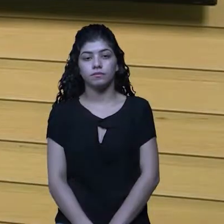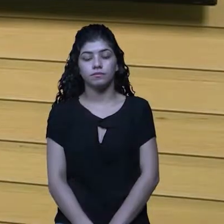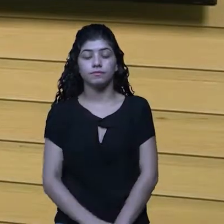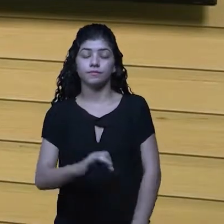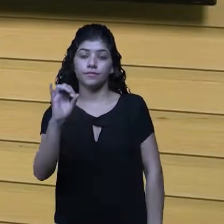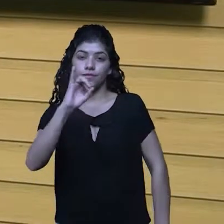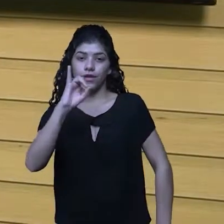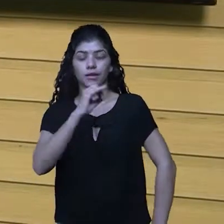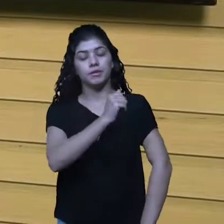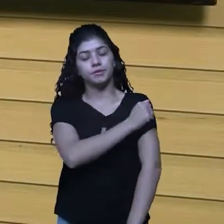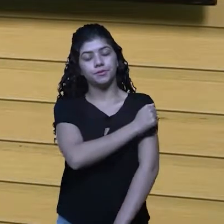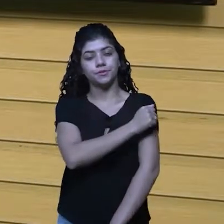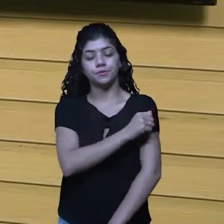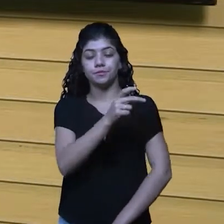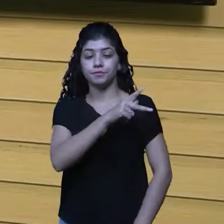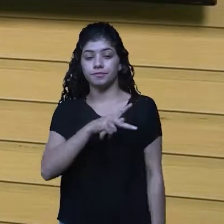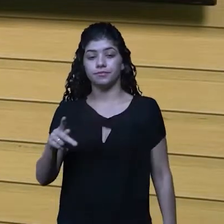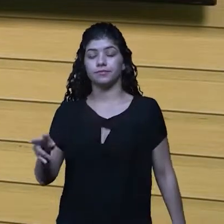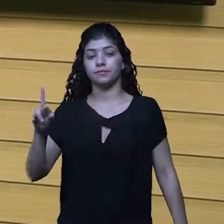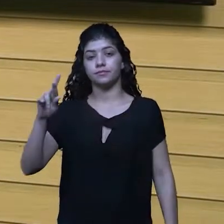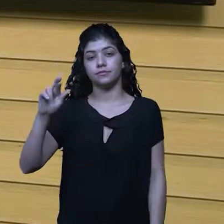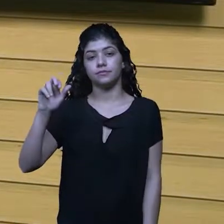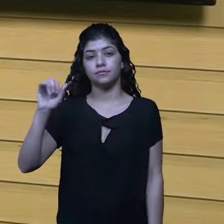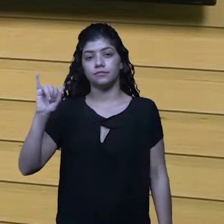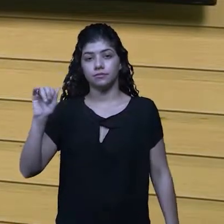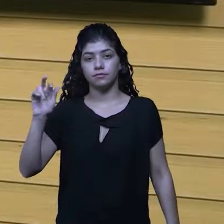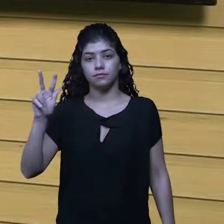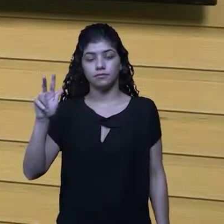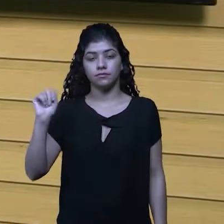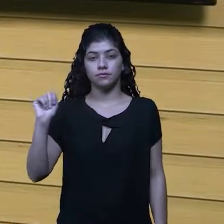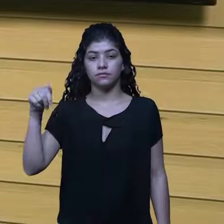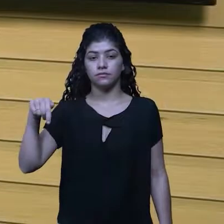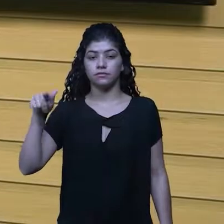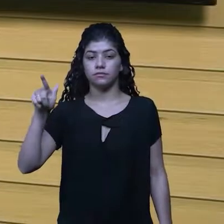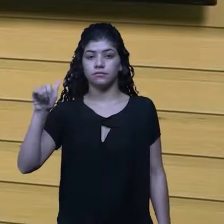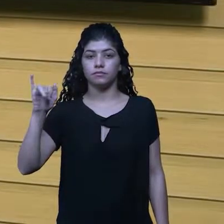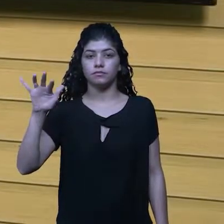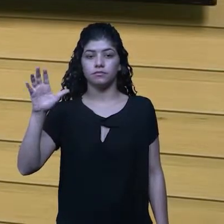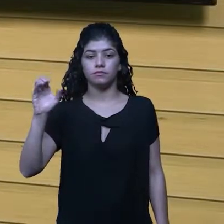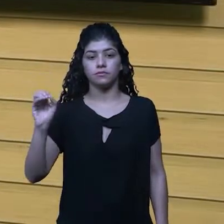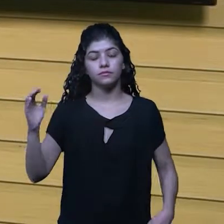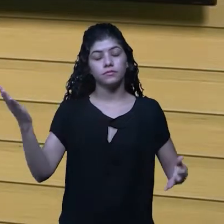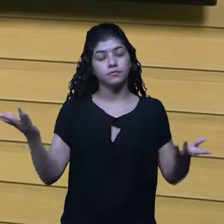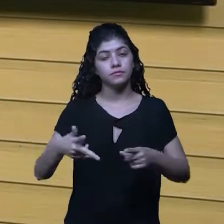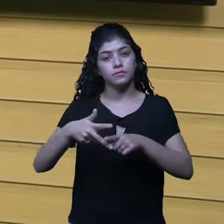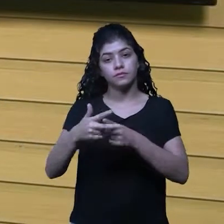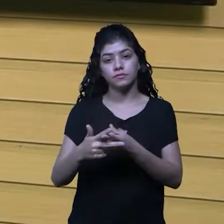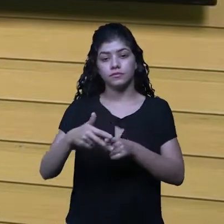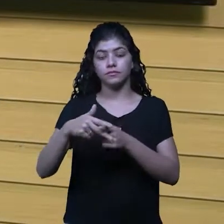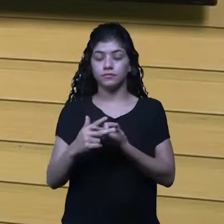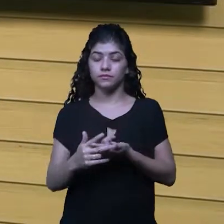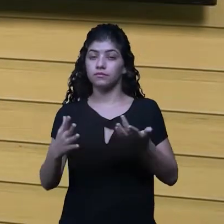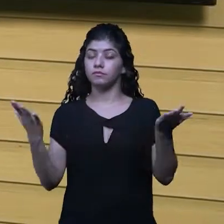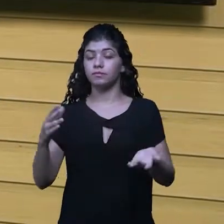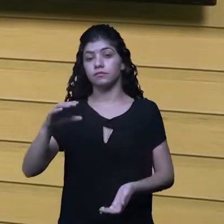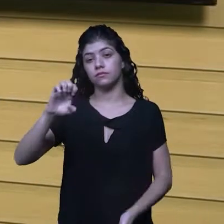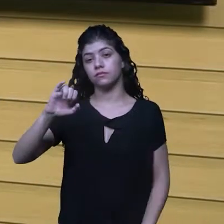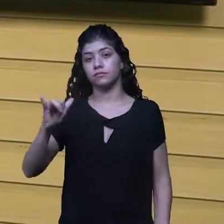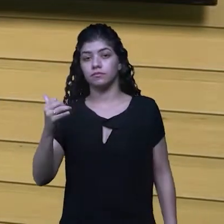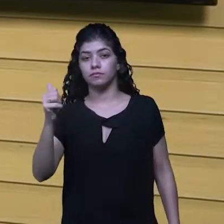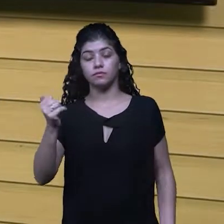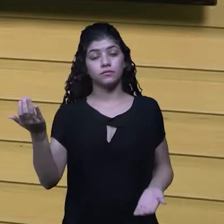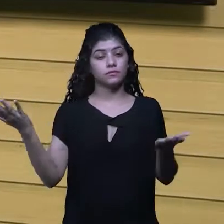Olá, alunos. Eu sou o professor Evangelho. Esse é o nosso curso de técnico em eletrotécnica EJA EAD, na nossa disciplina